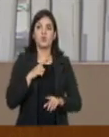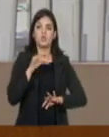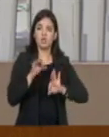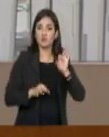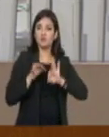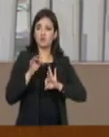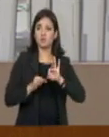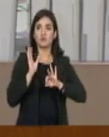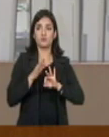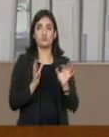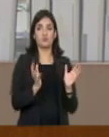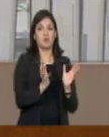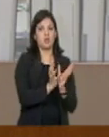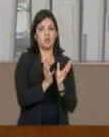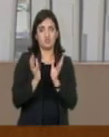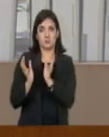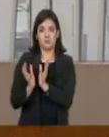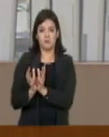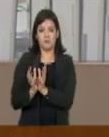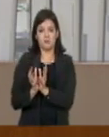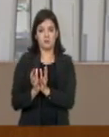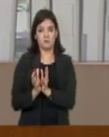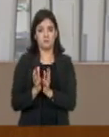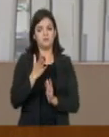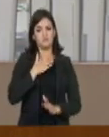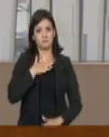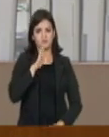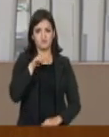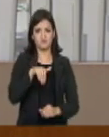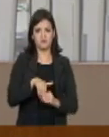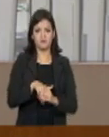turmas. É como voto.